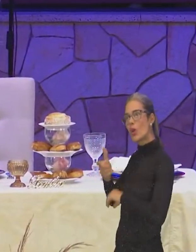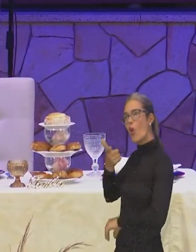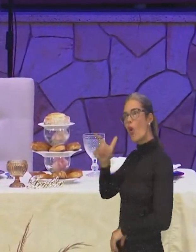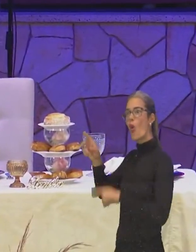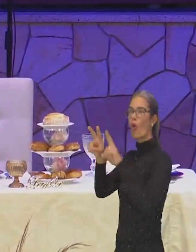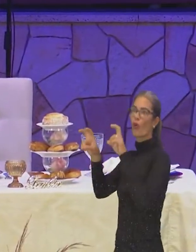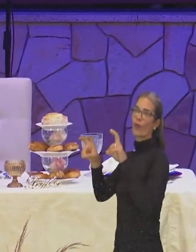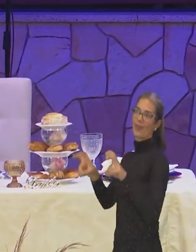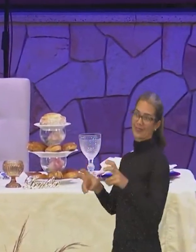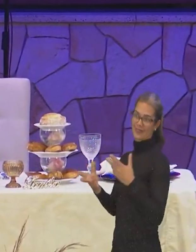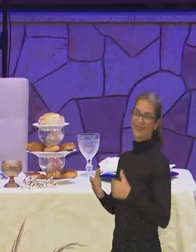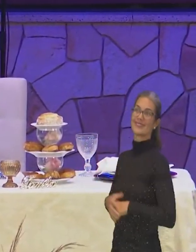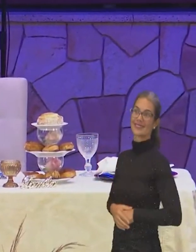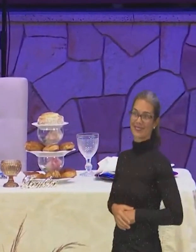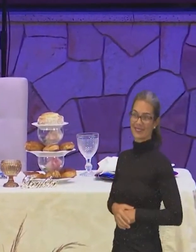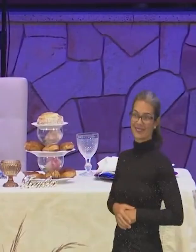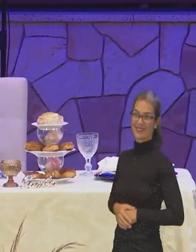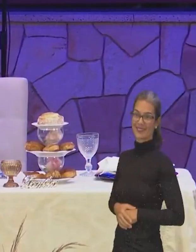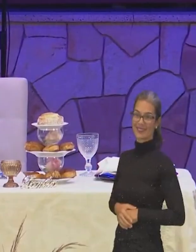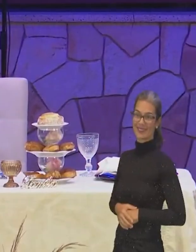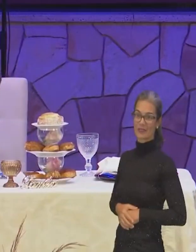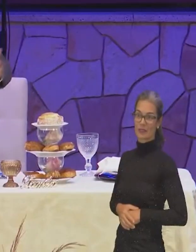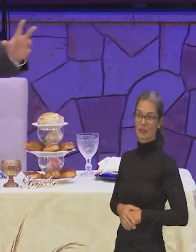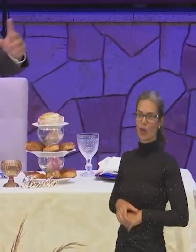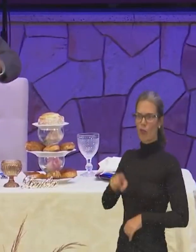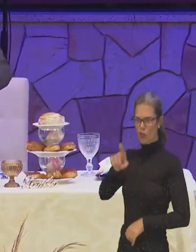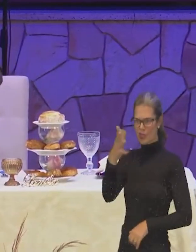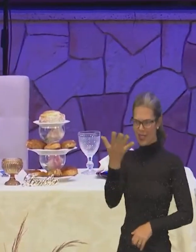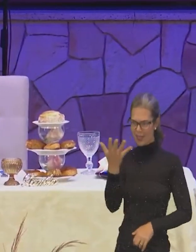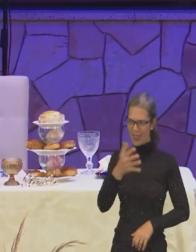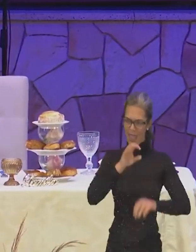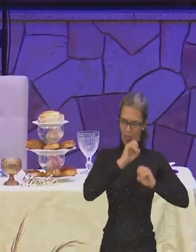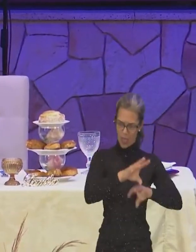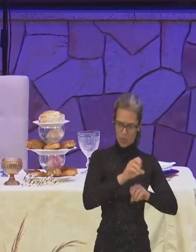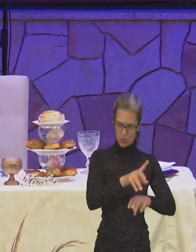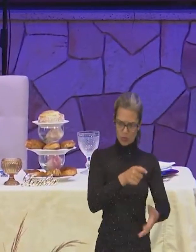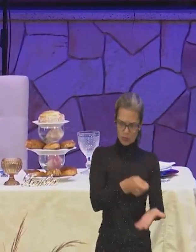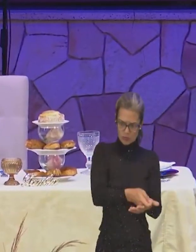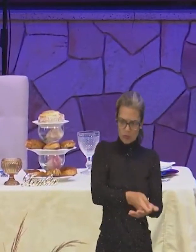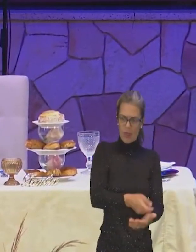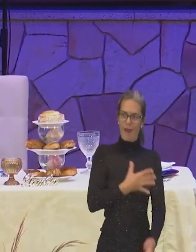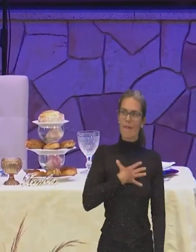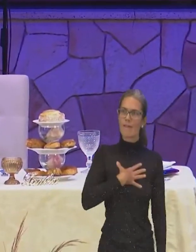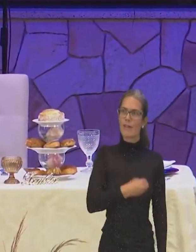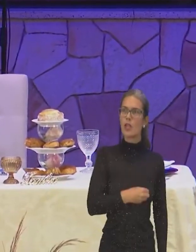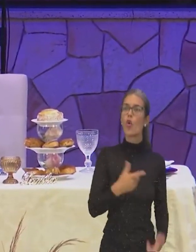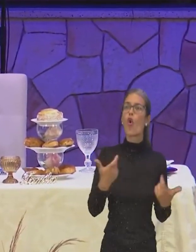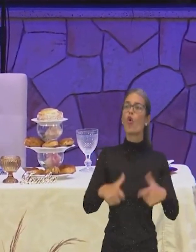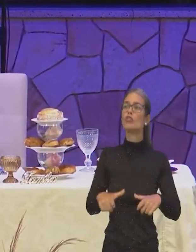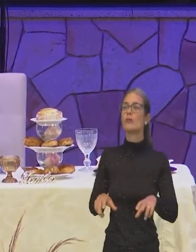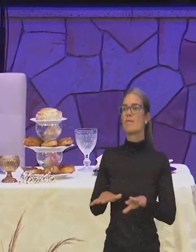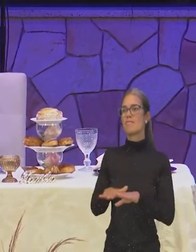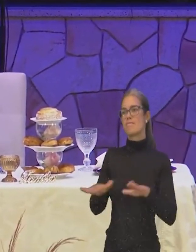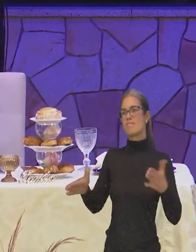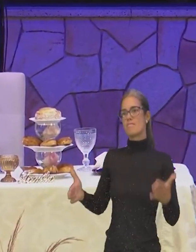Meu irmão, minha irmã, se você quer repreender o seu filho, o lugar de repreender o seu filho é na mesa.